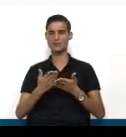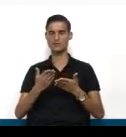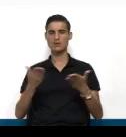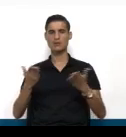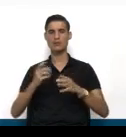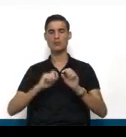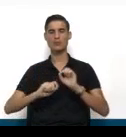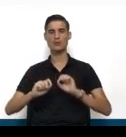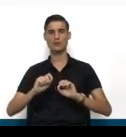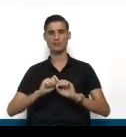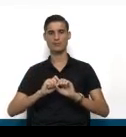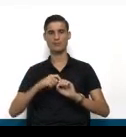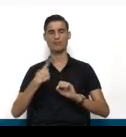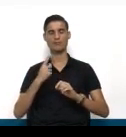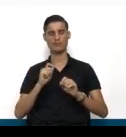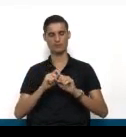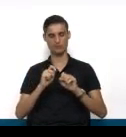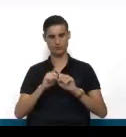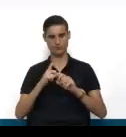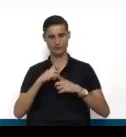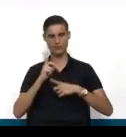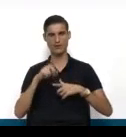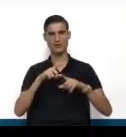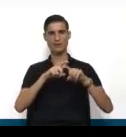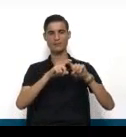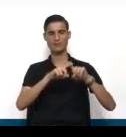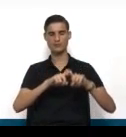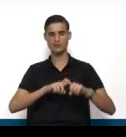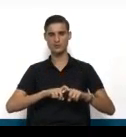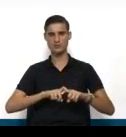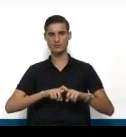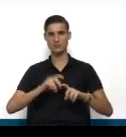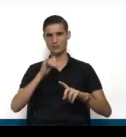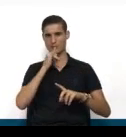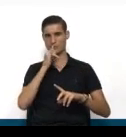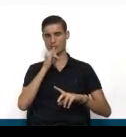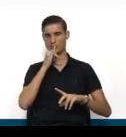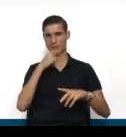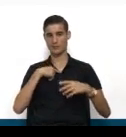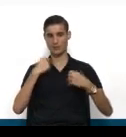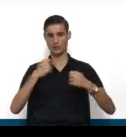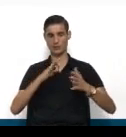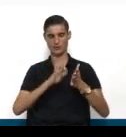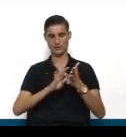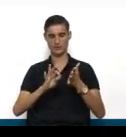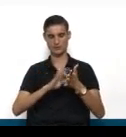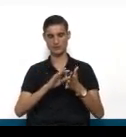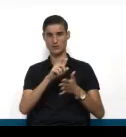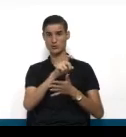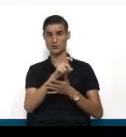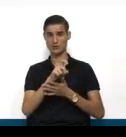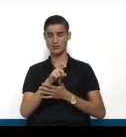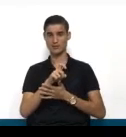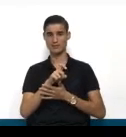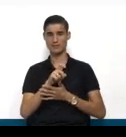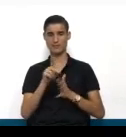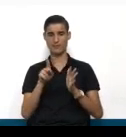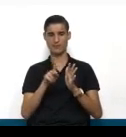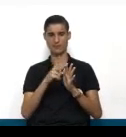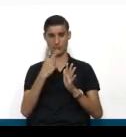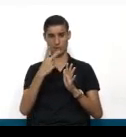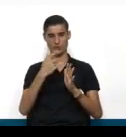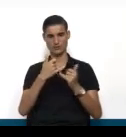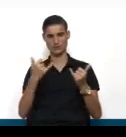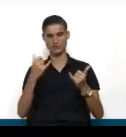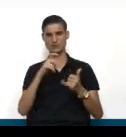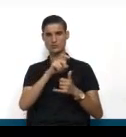disso agora? Nós podemos fazer algumas multiplicações. Por exemplo, eu posso escrever aqui que esse x, duas linhas